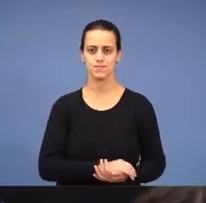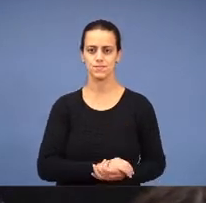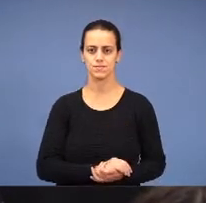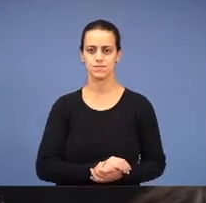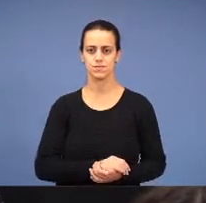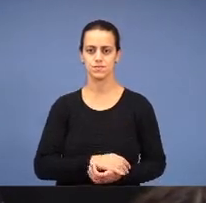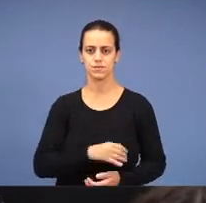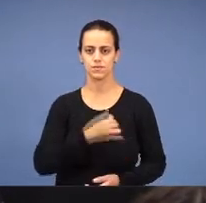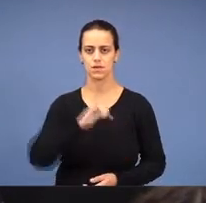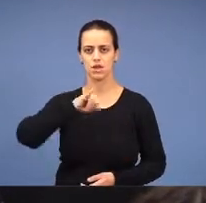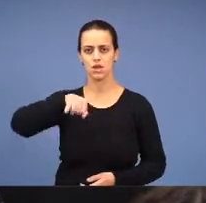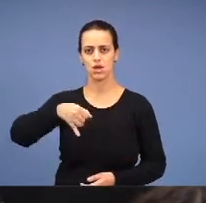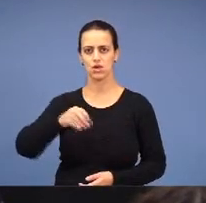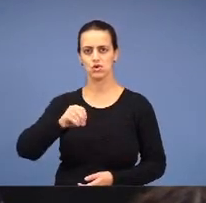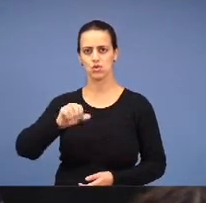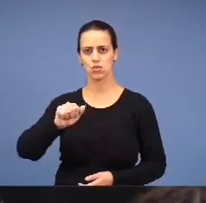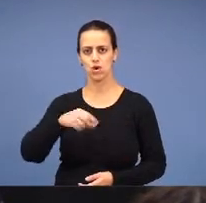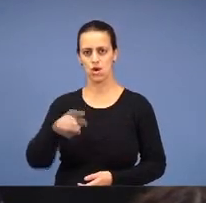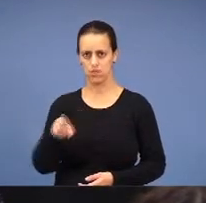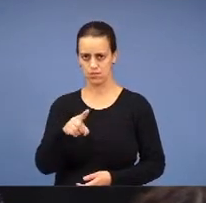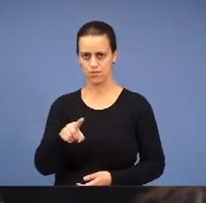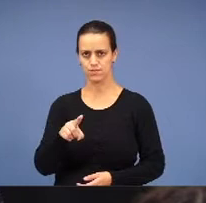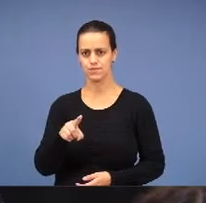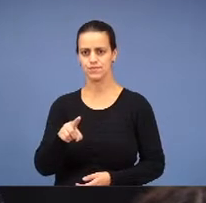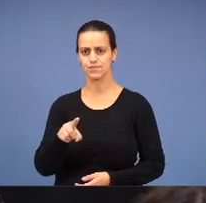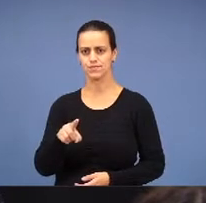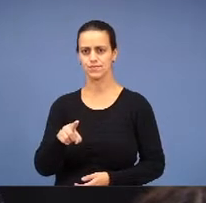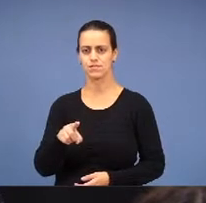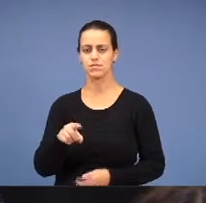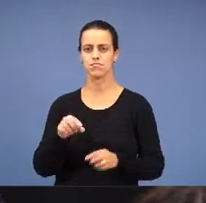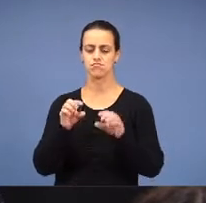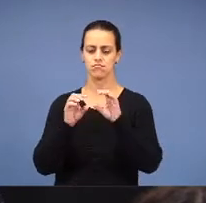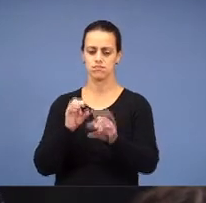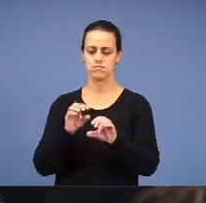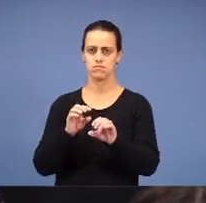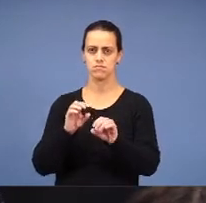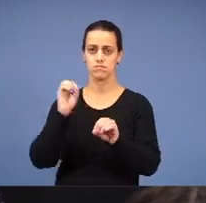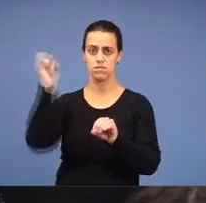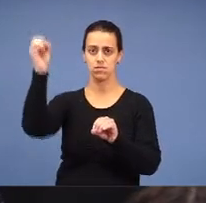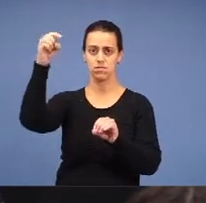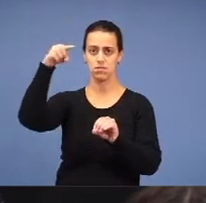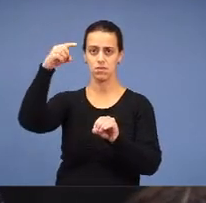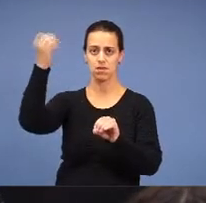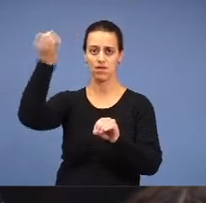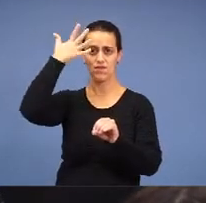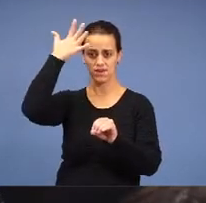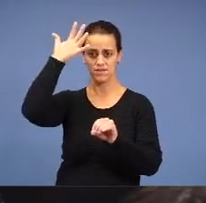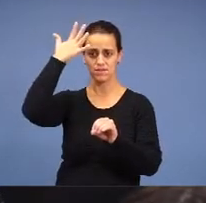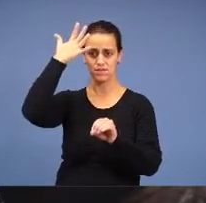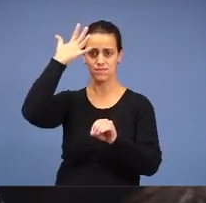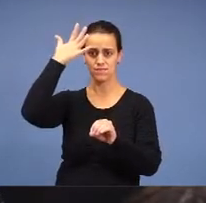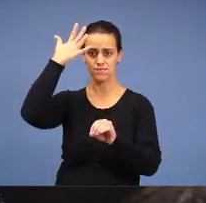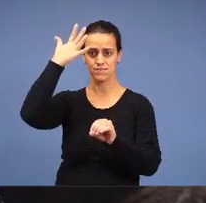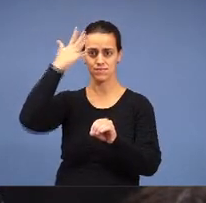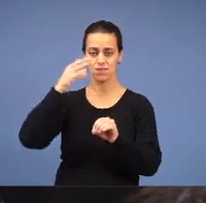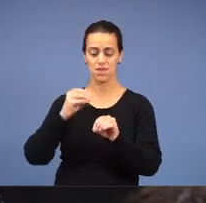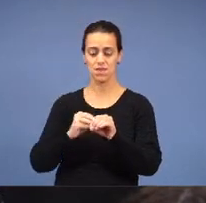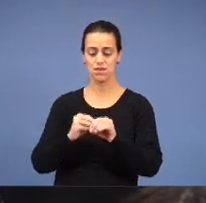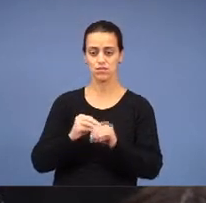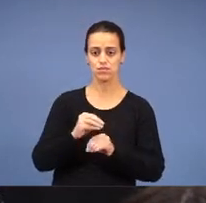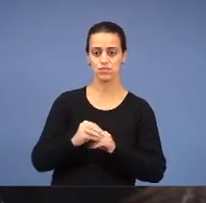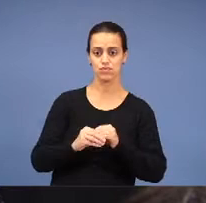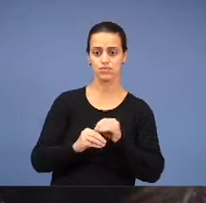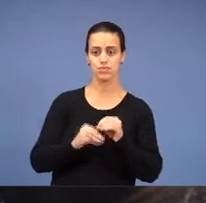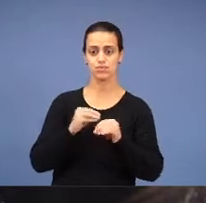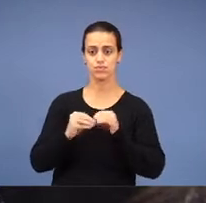está aqui, a revelação está aqui, ele é levado para cá, ele sai do tempo dele,